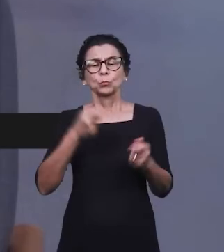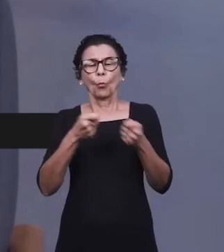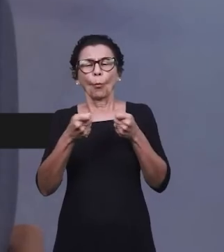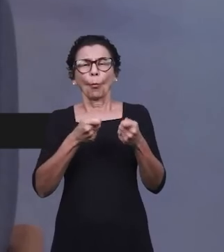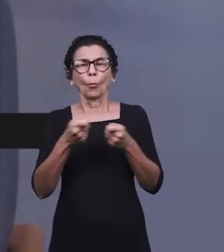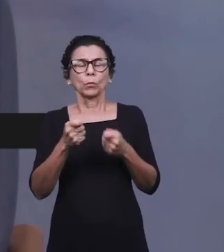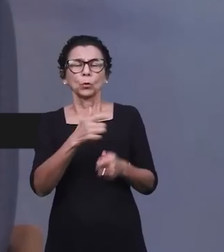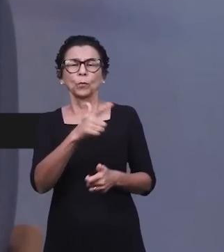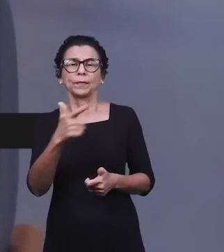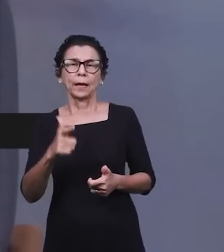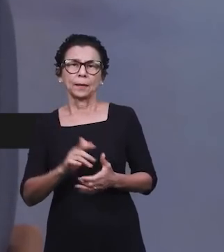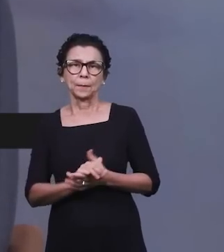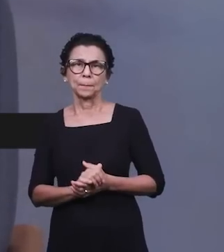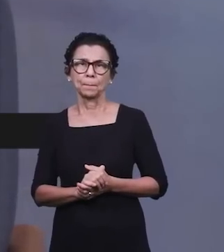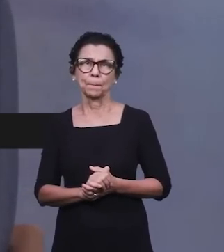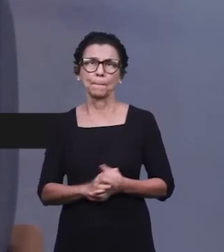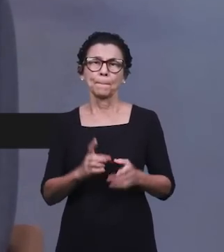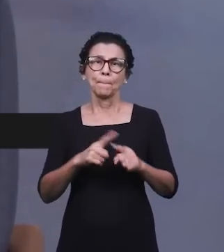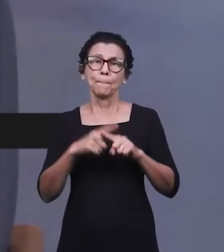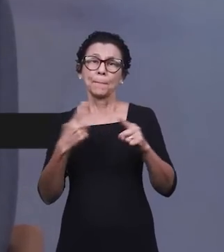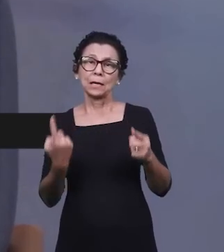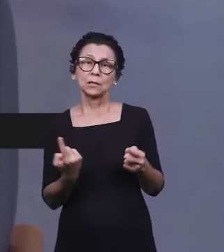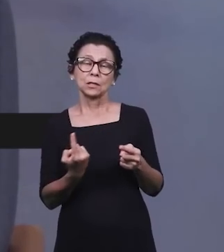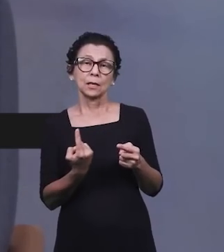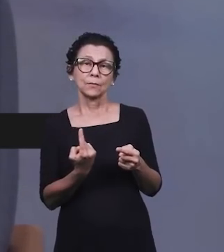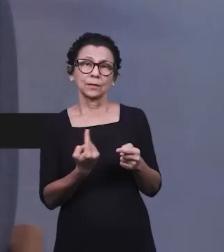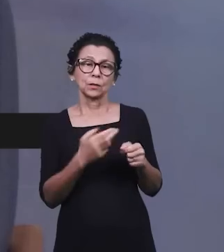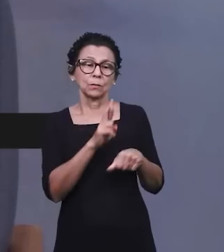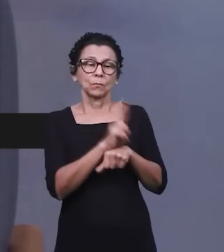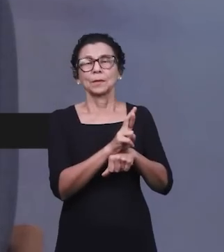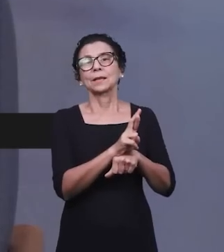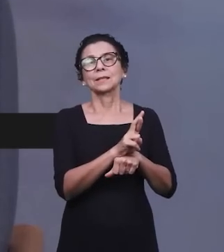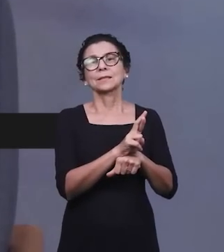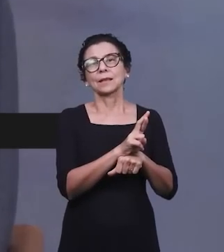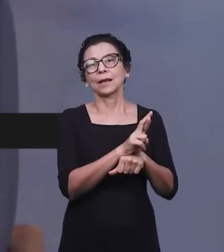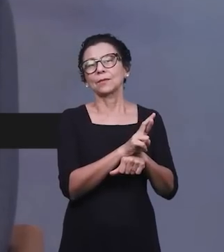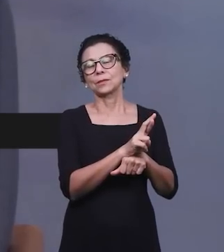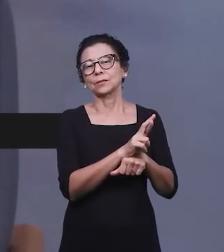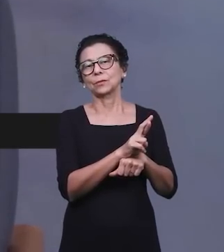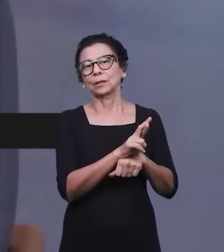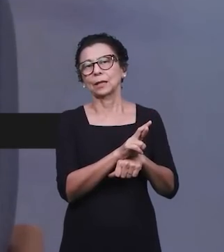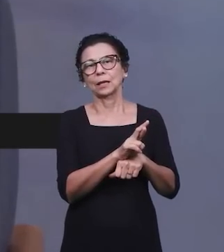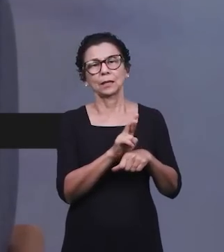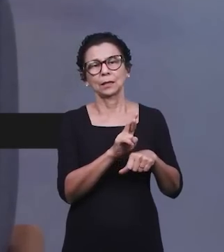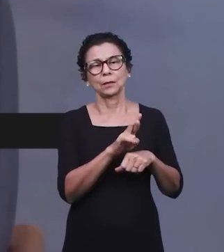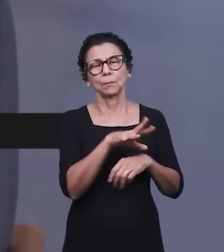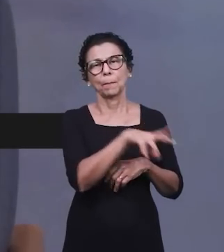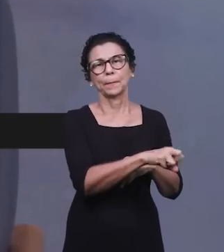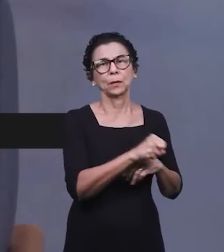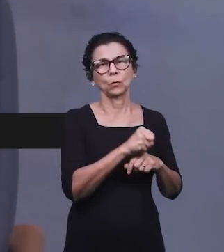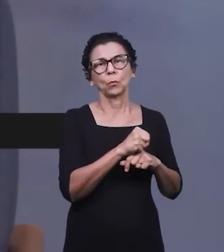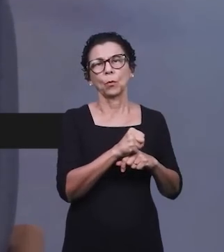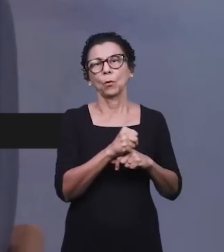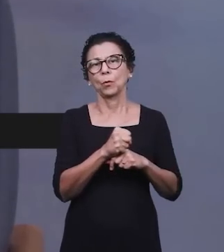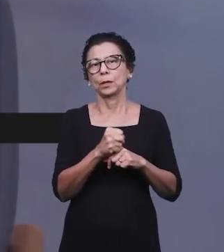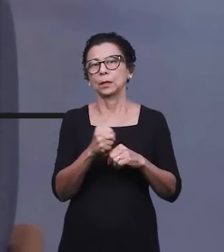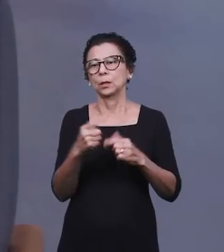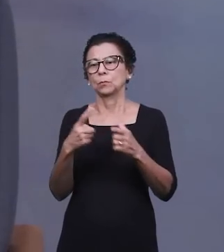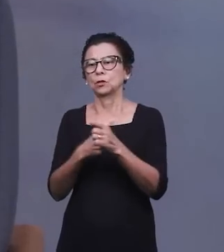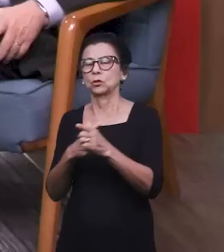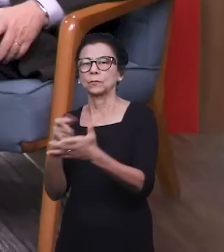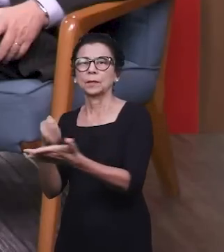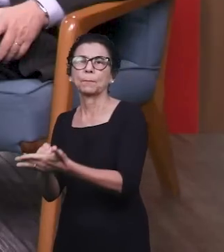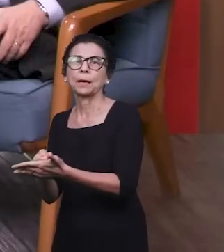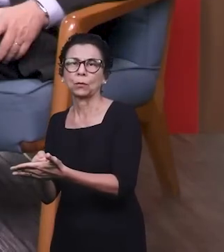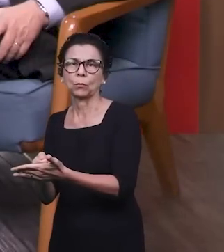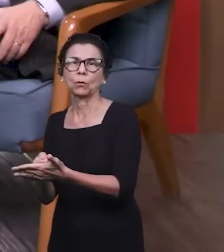uma reserva e ela pôde acessar essa reserva e quitar ali um gasto, uma despesa que teve de última